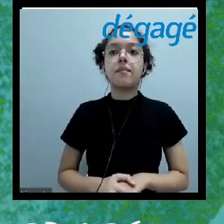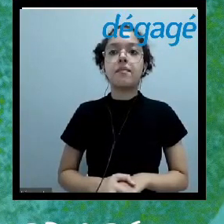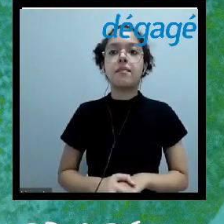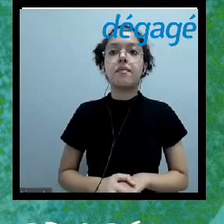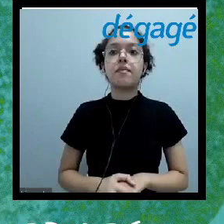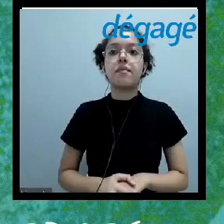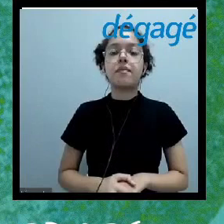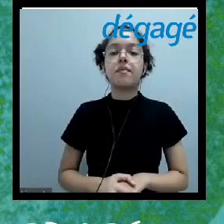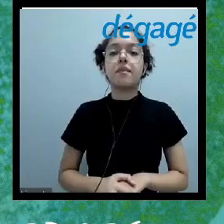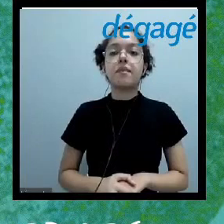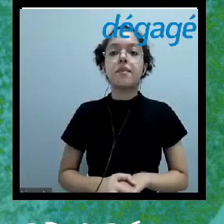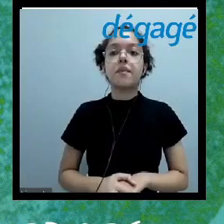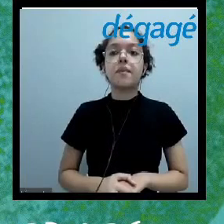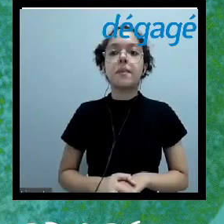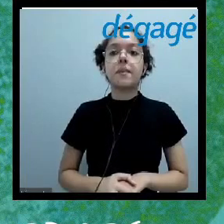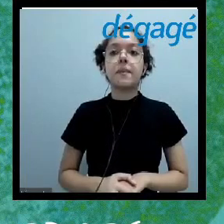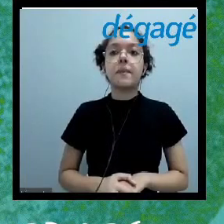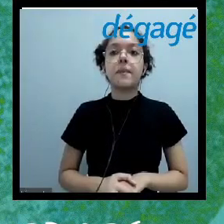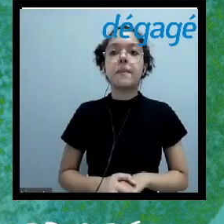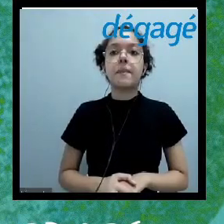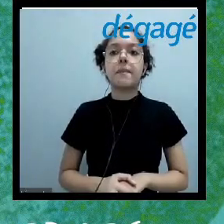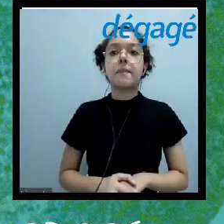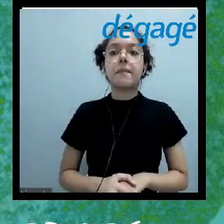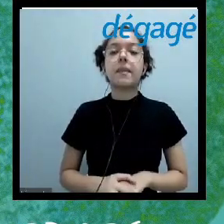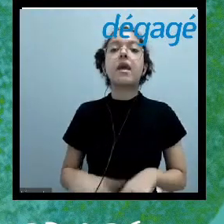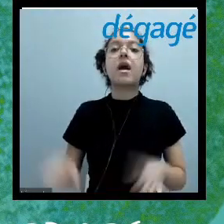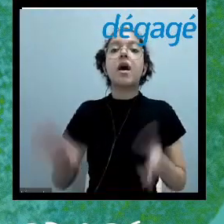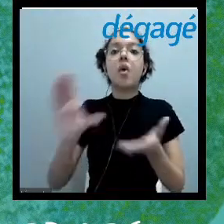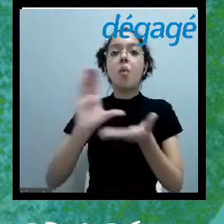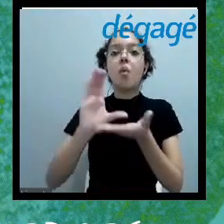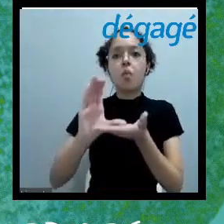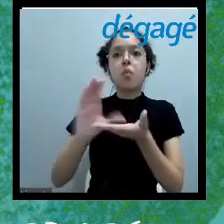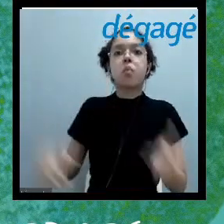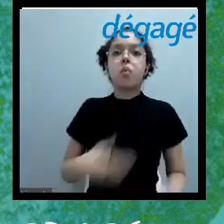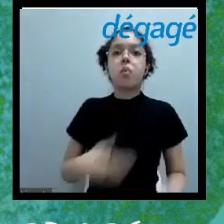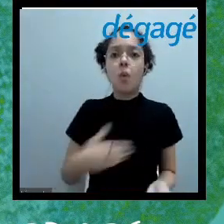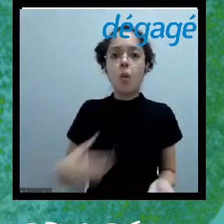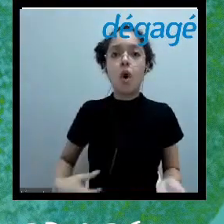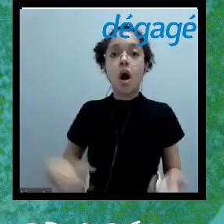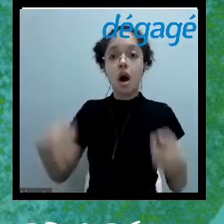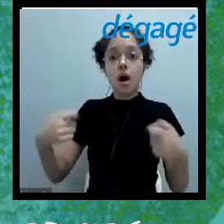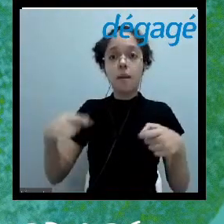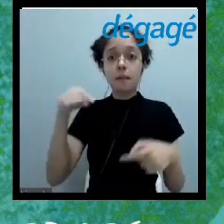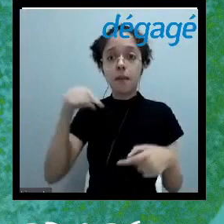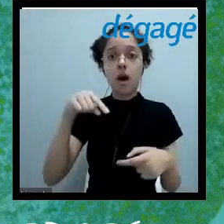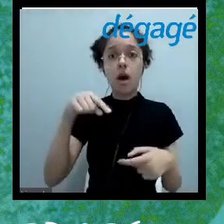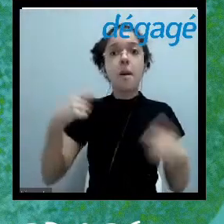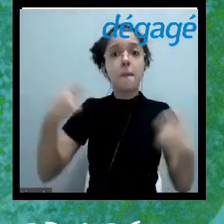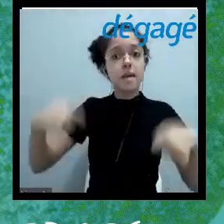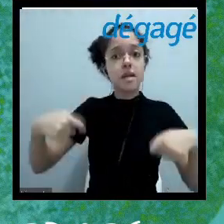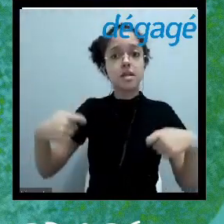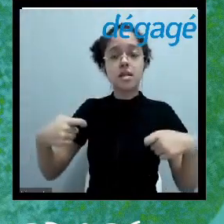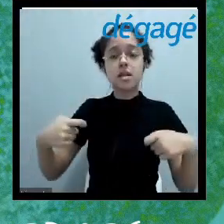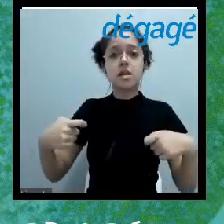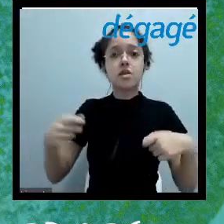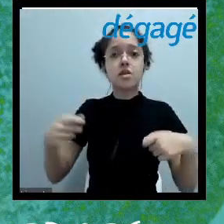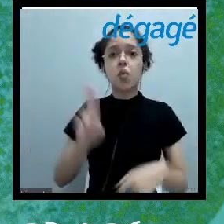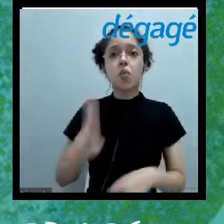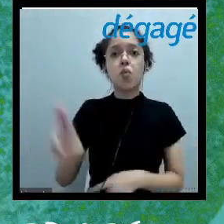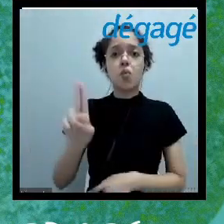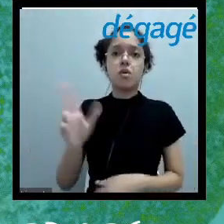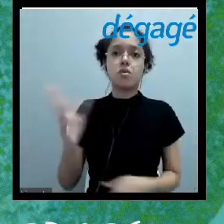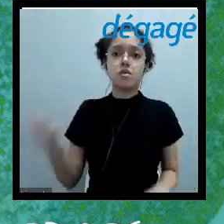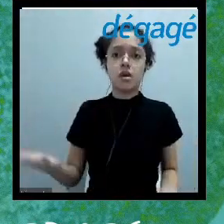público tudo que é realmente preciso, como se fosse isso, né? É, e a arte precisa